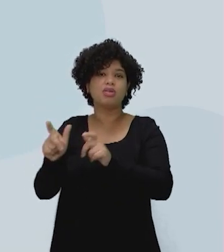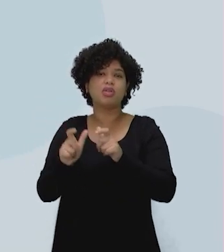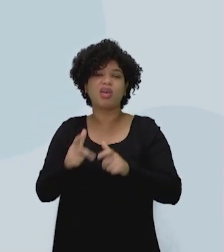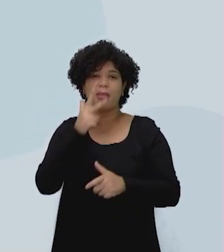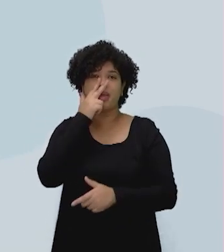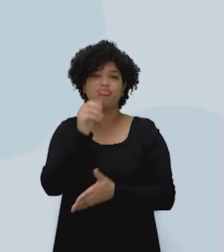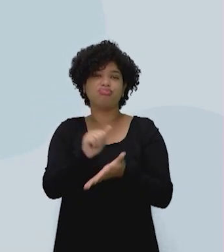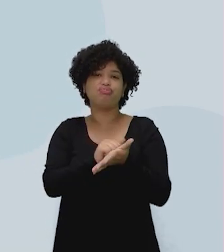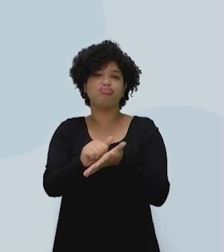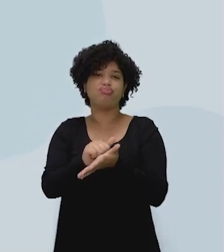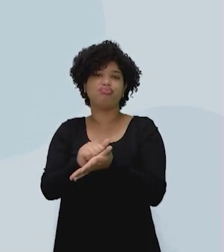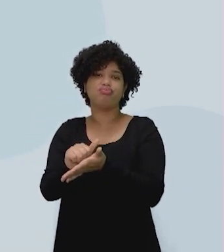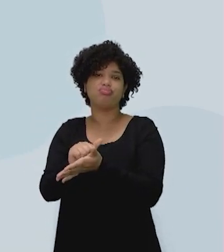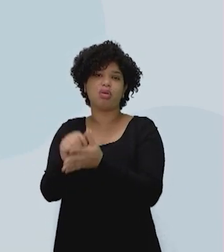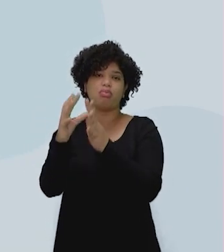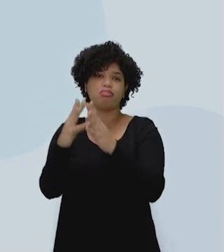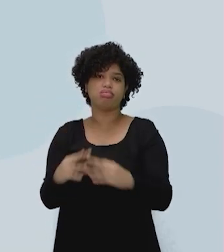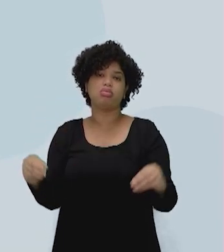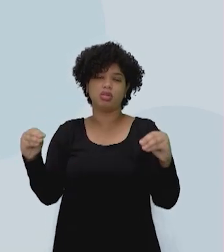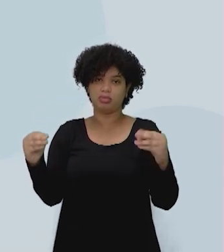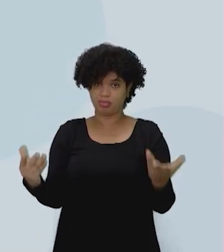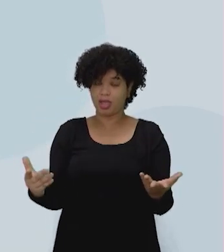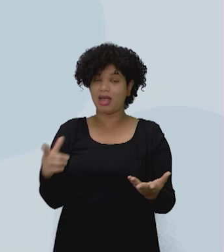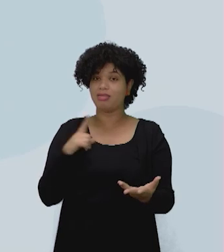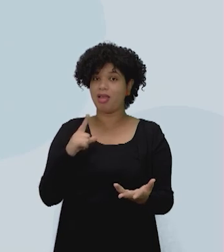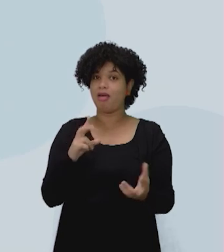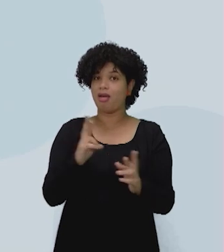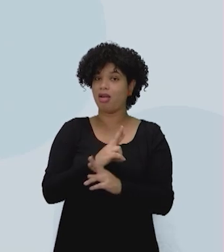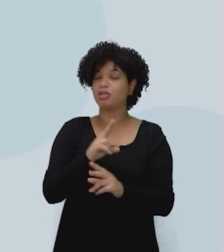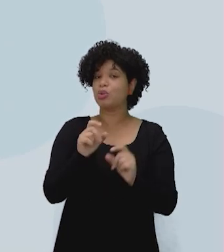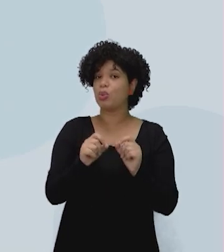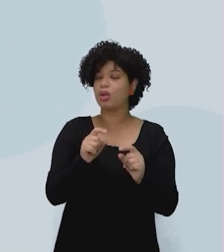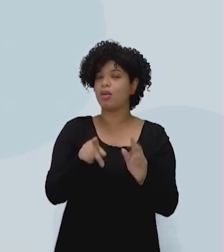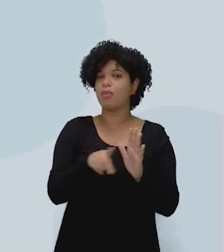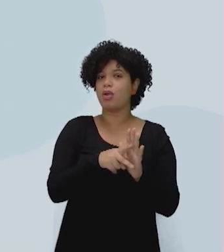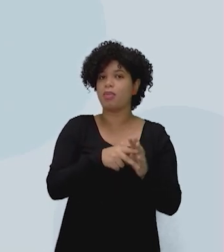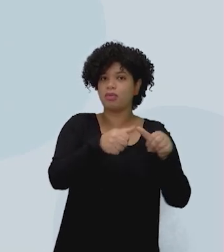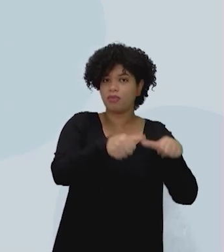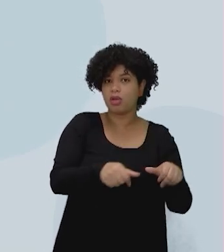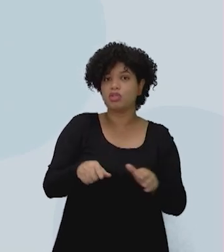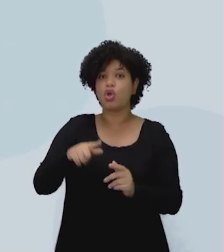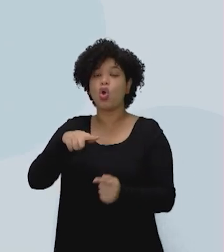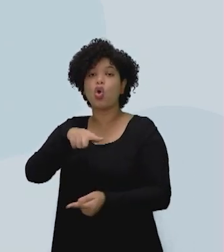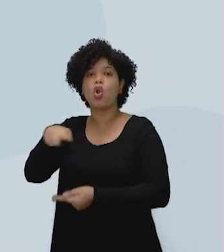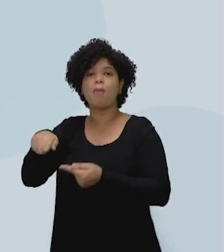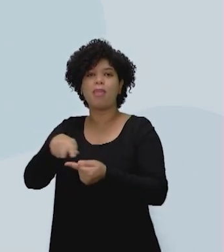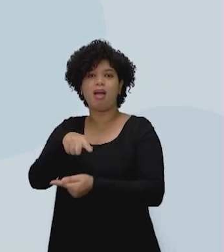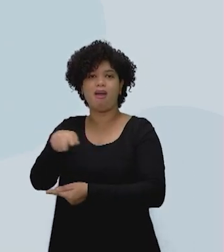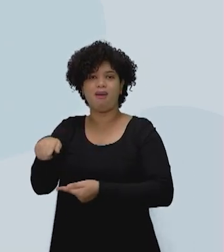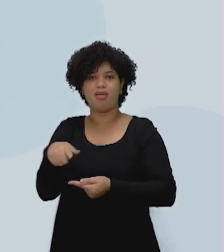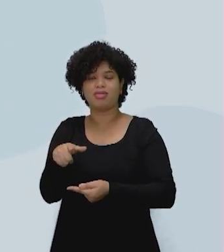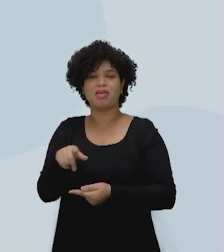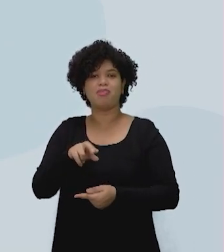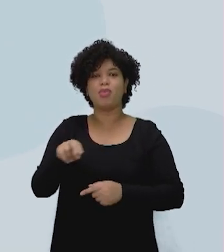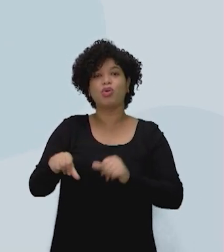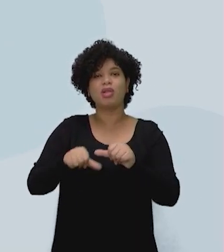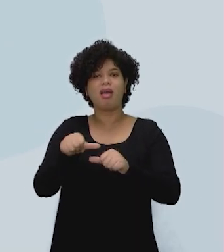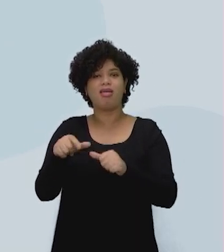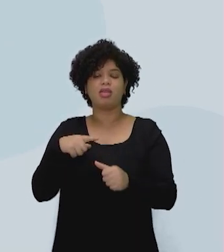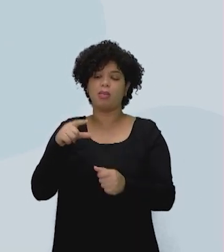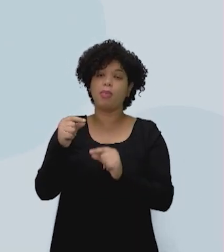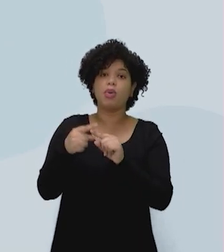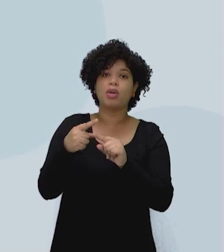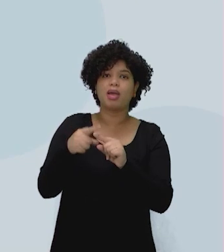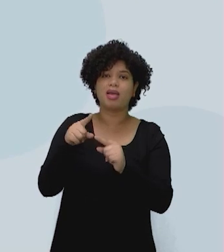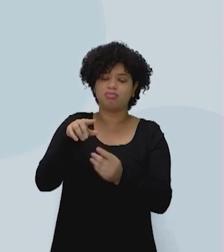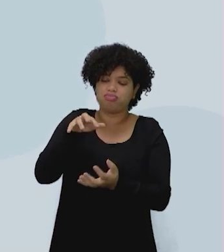locais, né? Então, existe uma tensão entre o global e o local para o Milton Santos. E esse processo da globalização é um processo que é